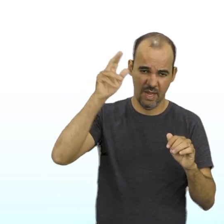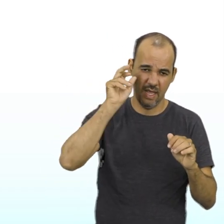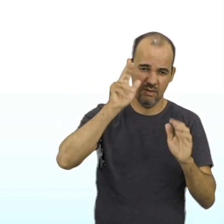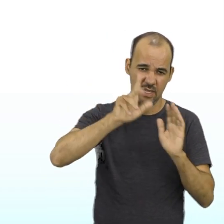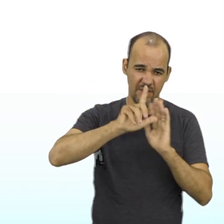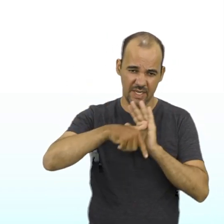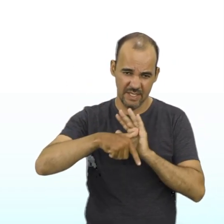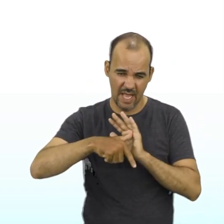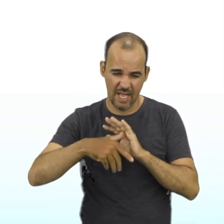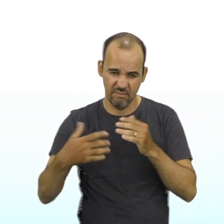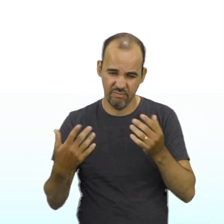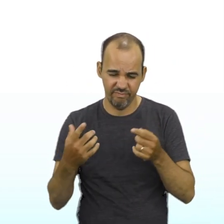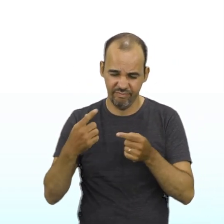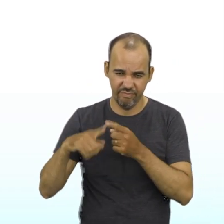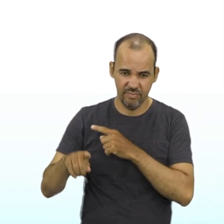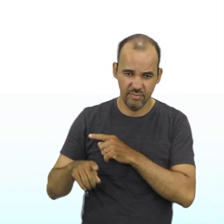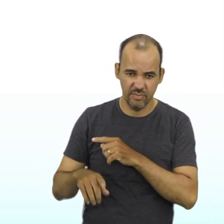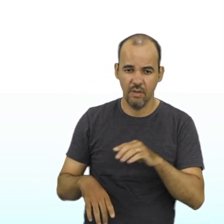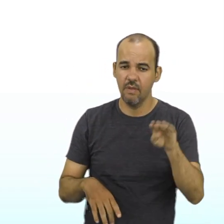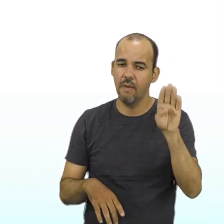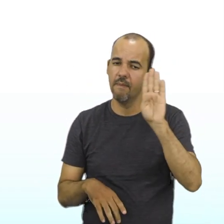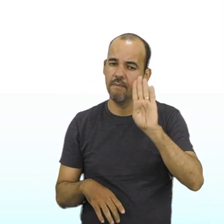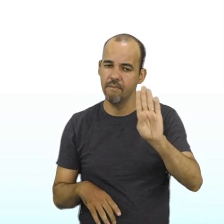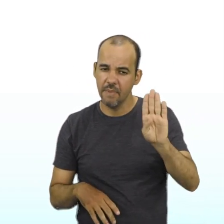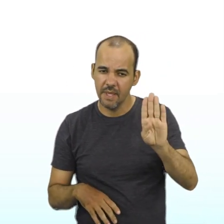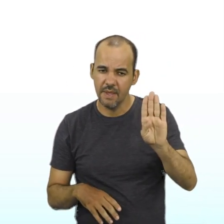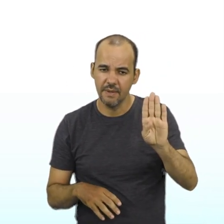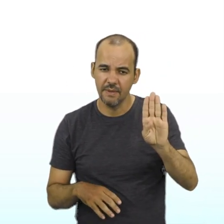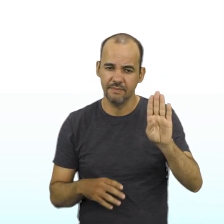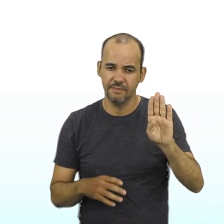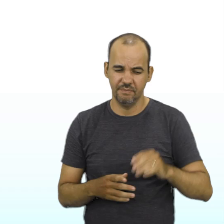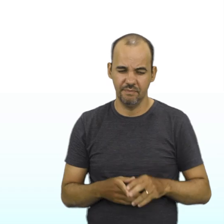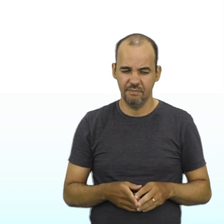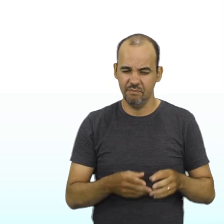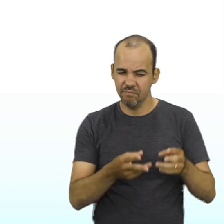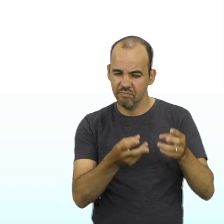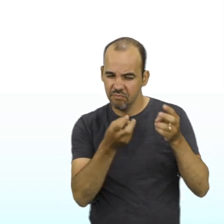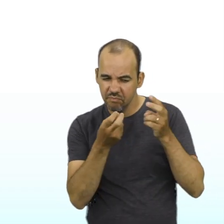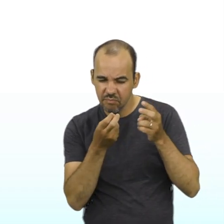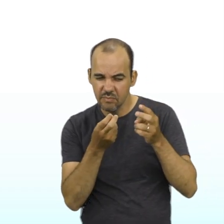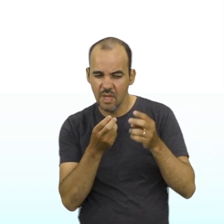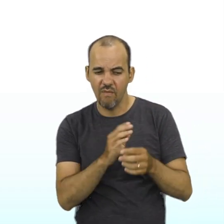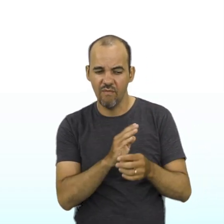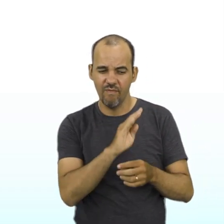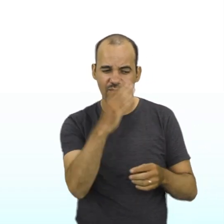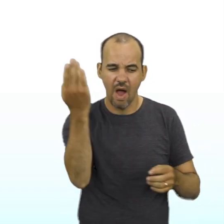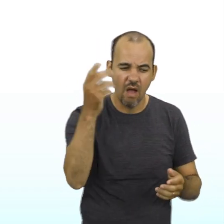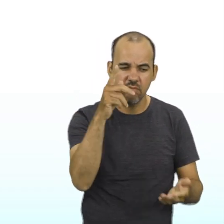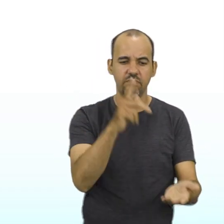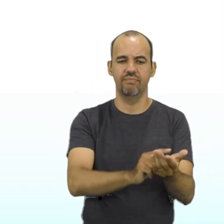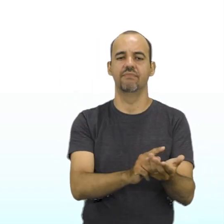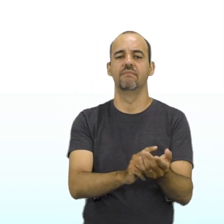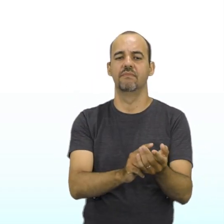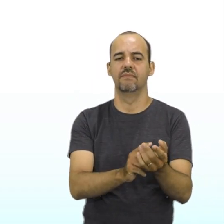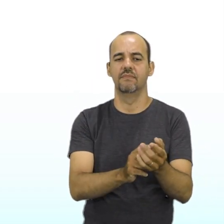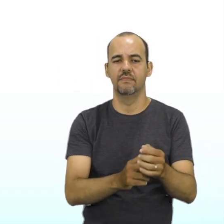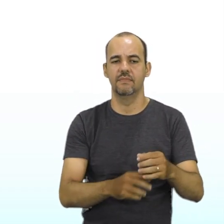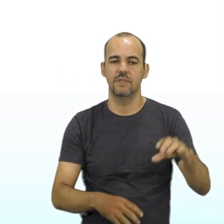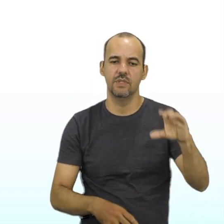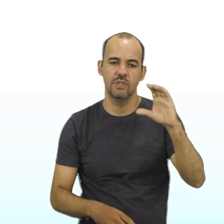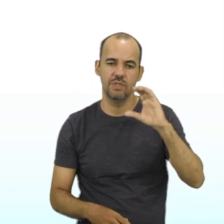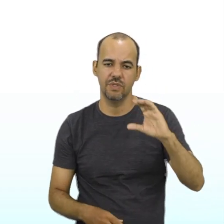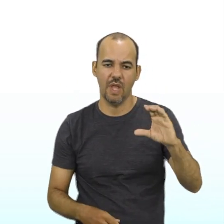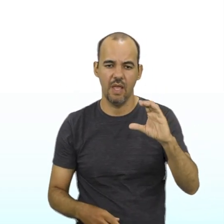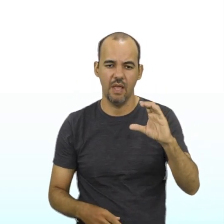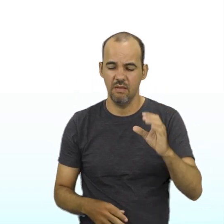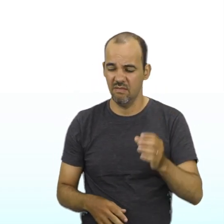verdade? Aqui eu tenho uma boa resposta, né? Até agora eu ficaria com a letra B. Rejeita questionamentos de alheios? Sim, está